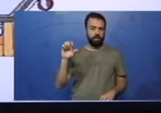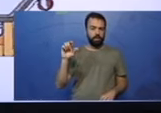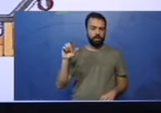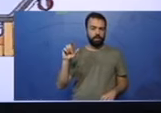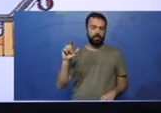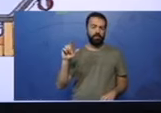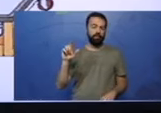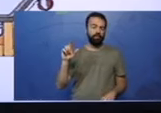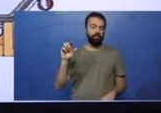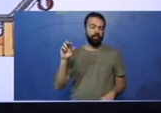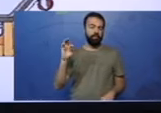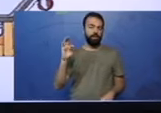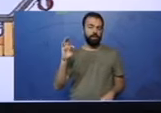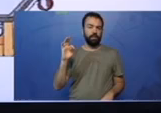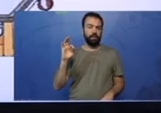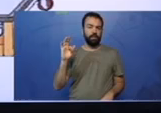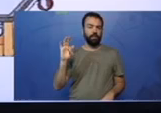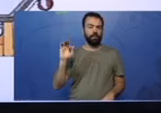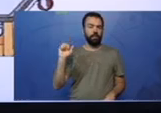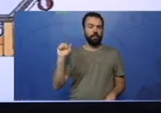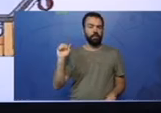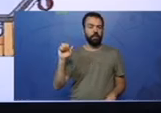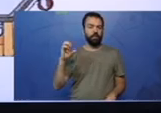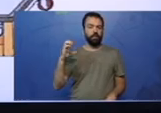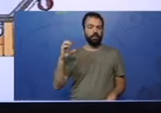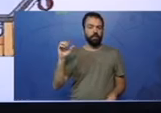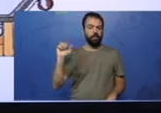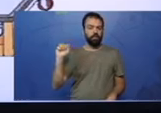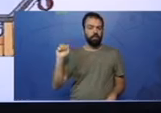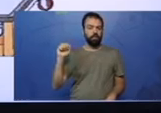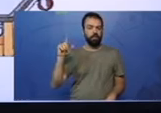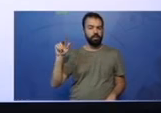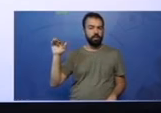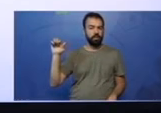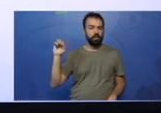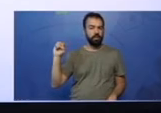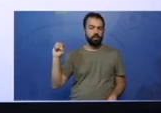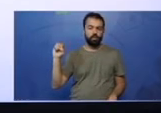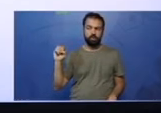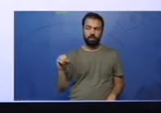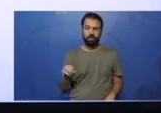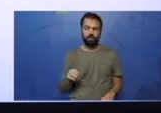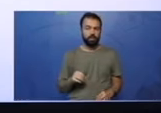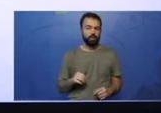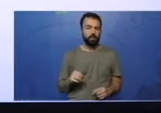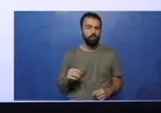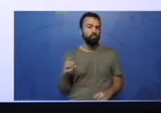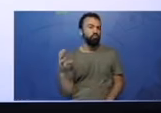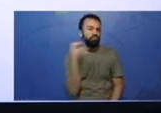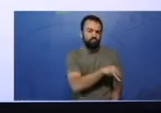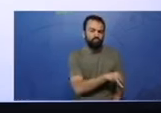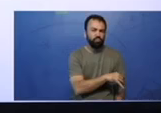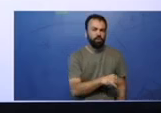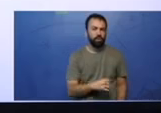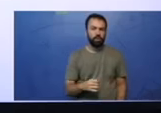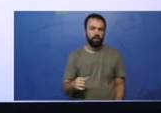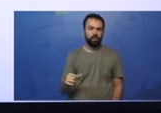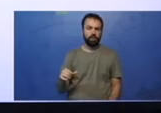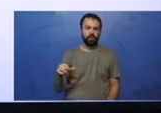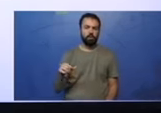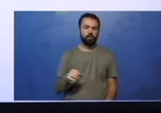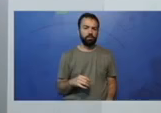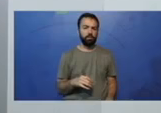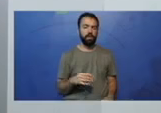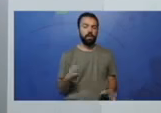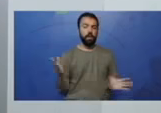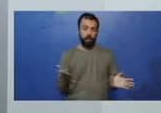bem quente, faz até um barulhinho, né? É bem instantâneo. Agora, diminuindo a